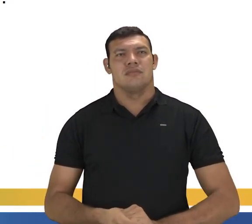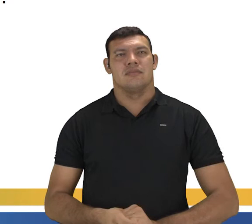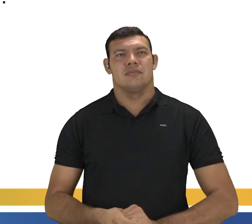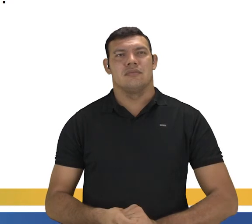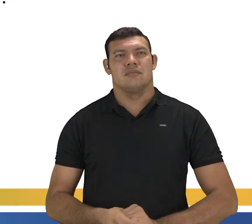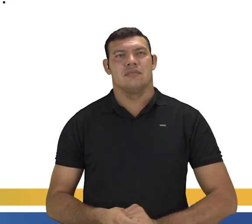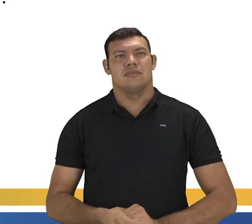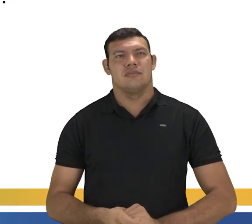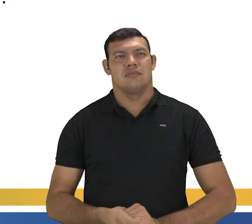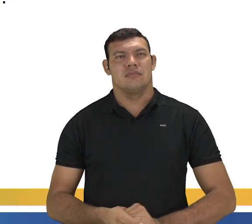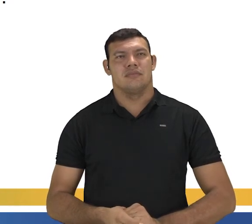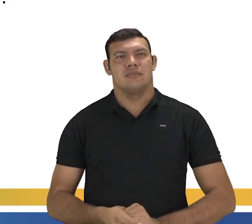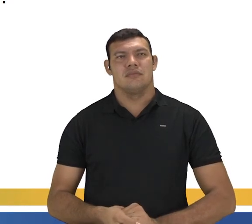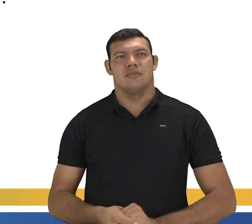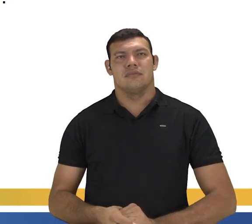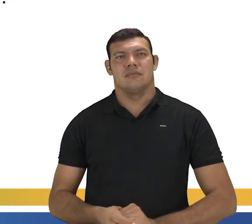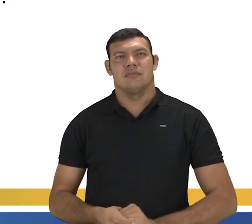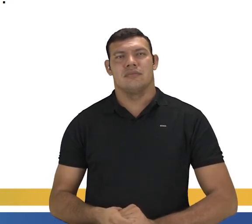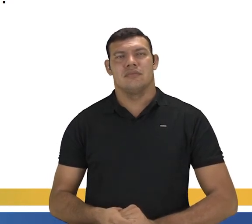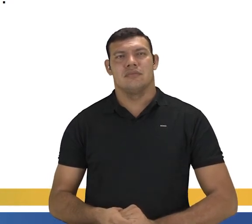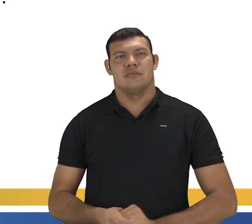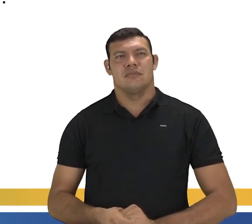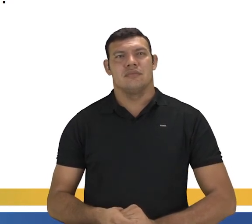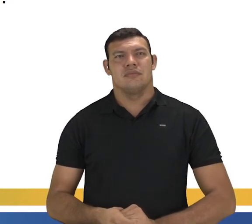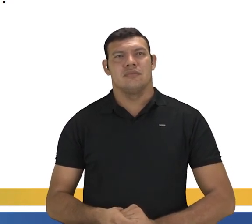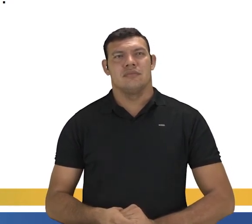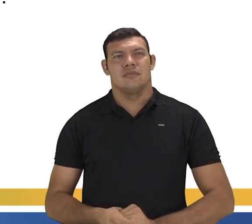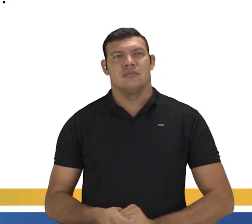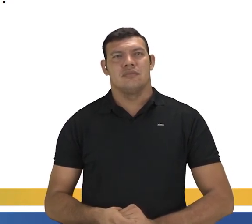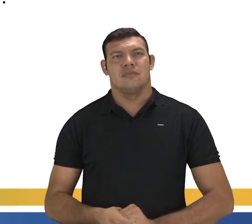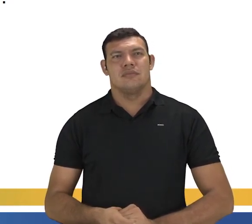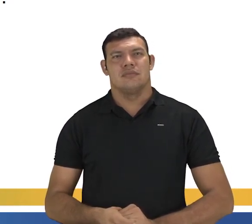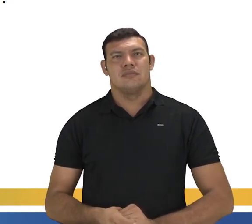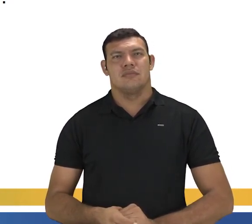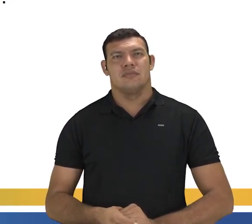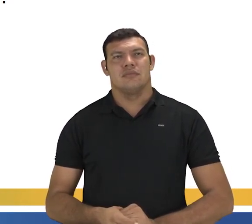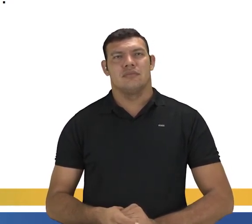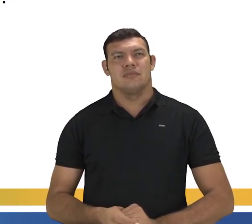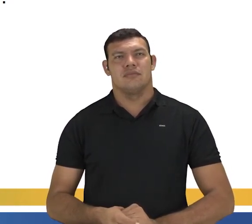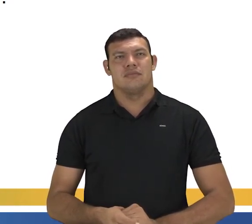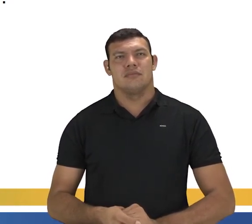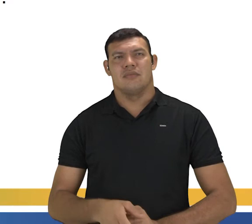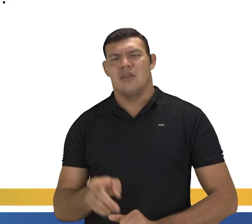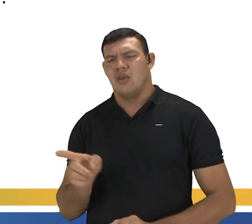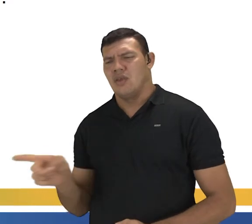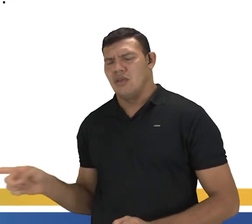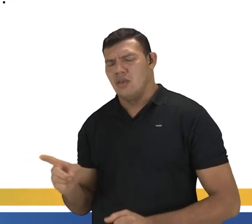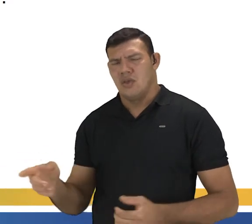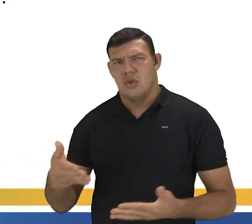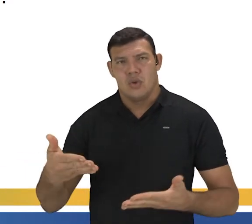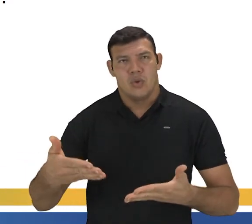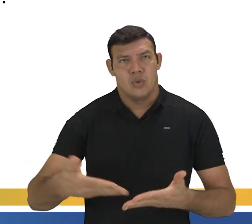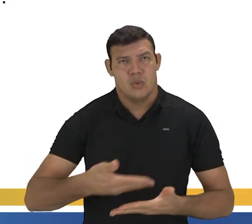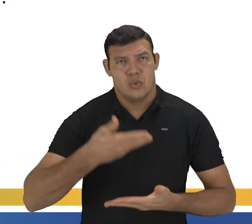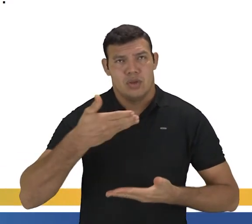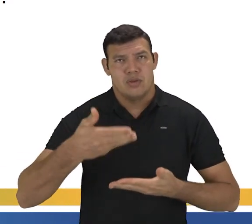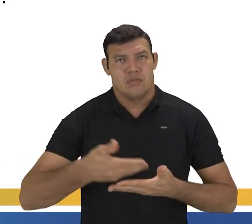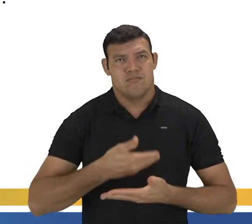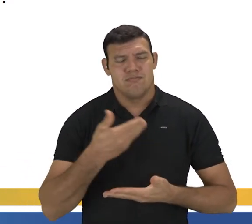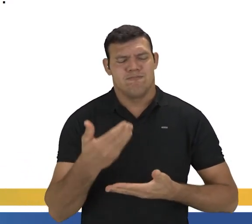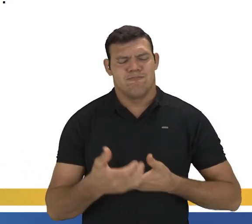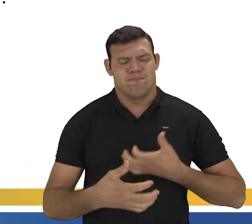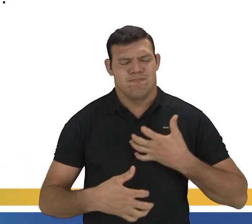kkk before the big and fill sete in é nesse tomaram eles tinham tomar o tacacá antes de